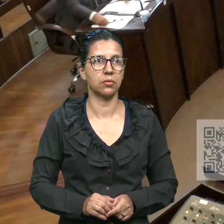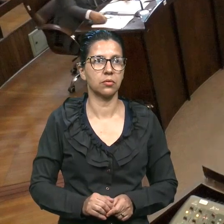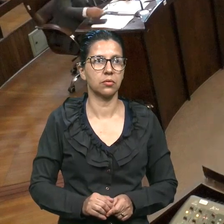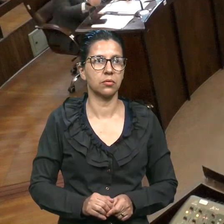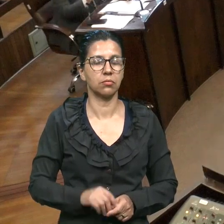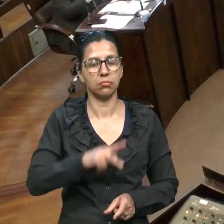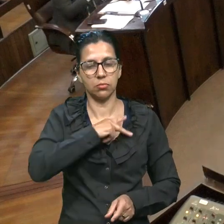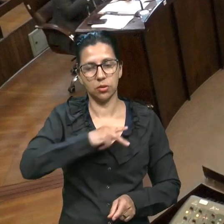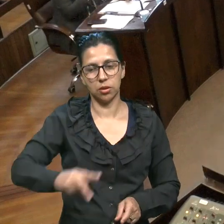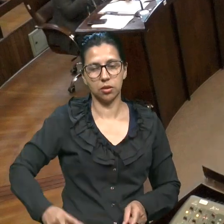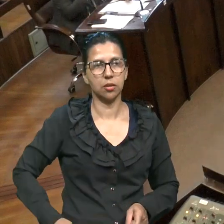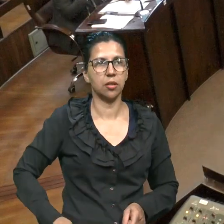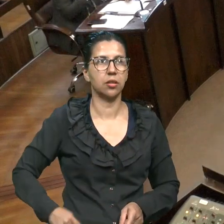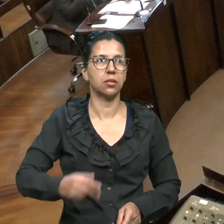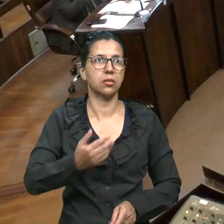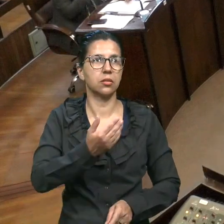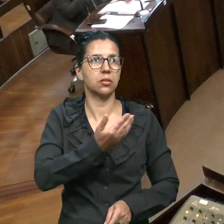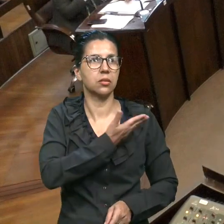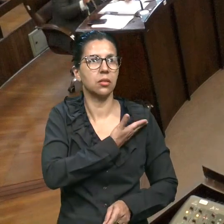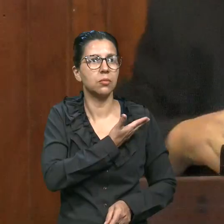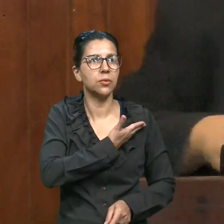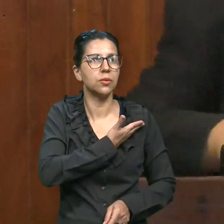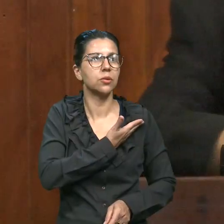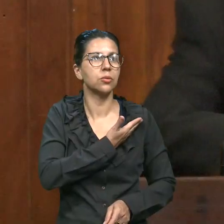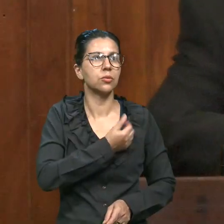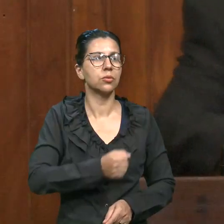Senhor presidente, demais colegas,